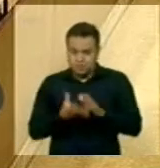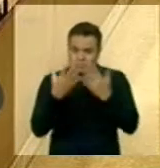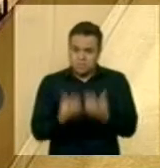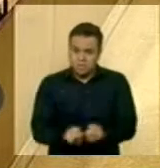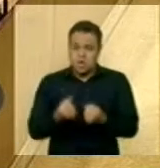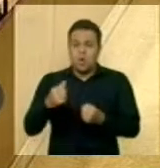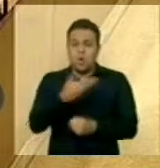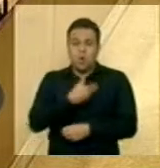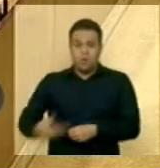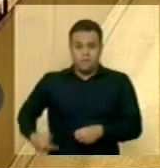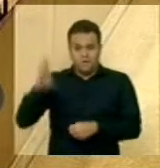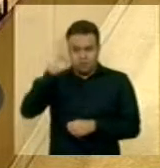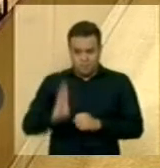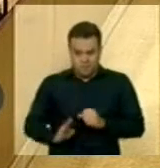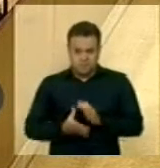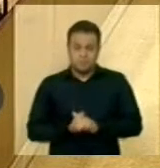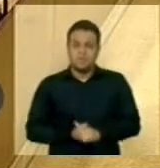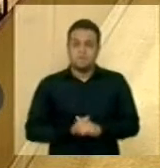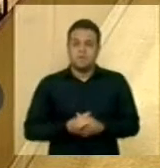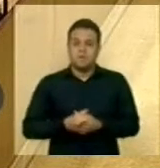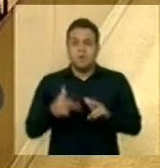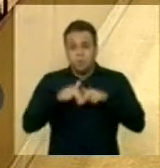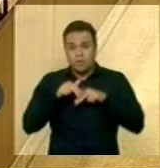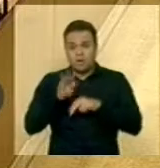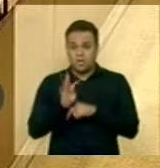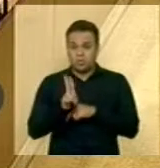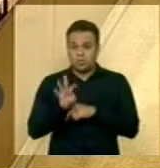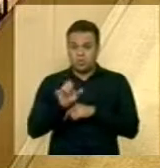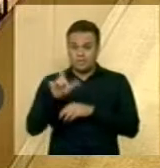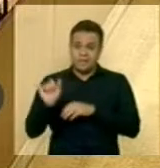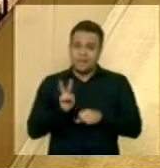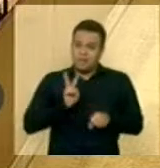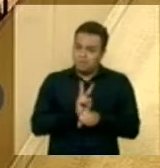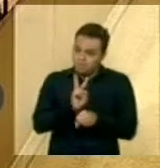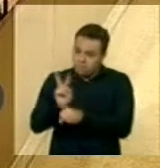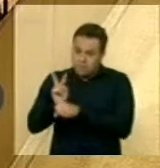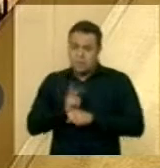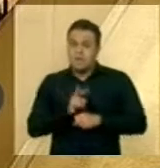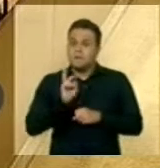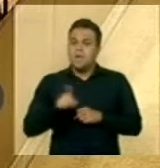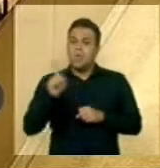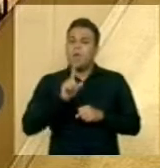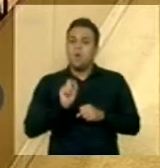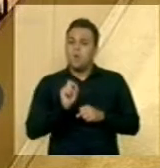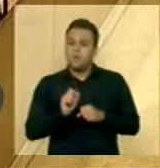Estado brasileiro. Essa tutela, no entanto, em meu modo de ver, não se verifica no dispositivo legal ora